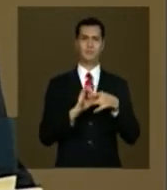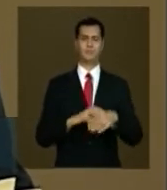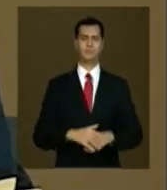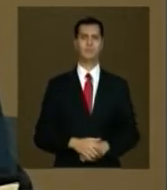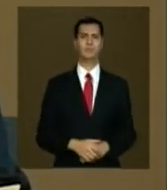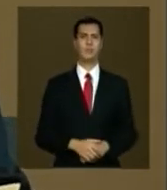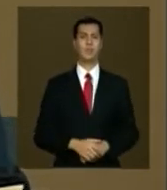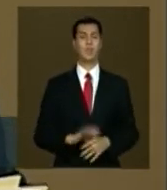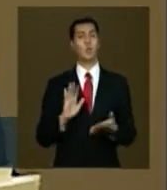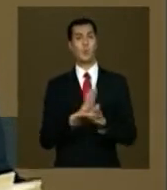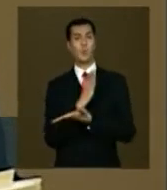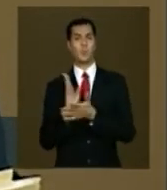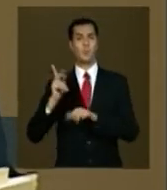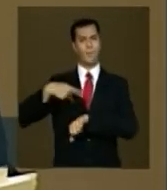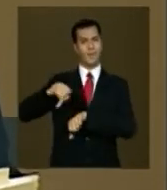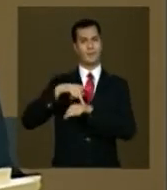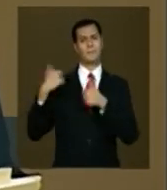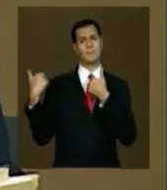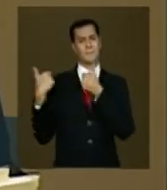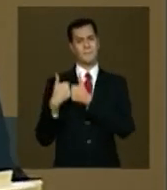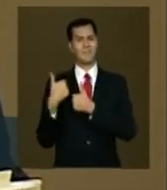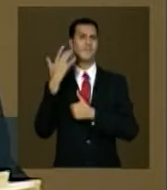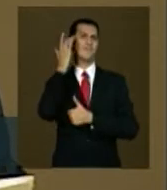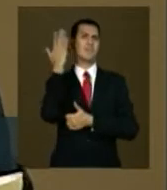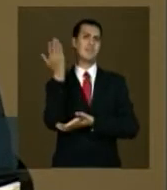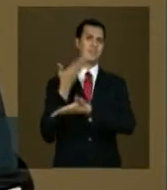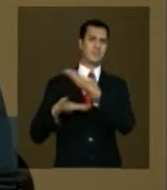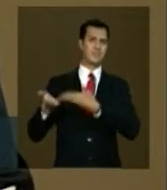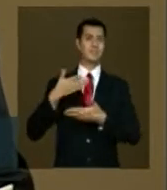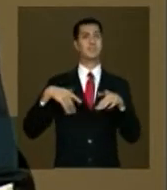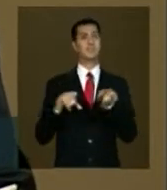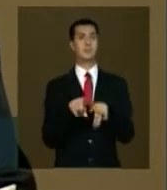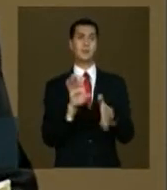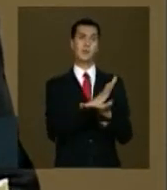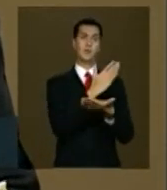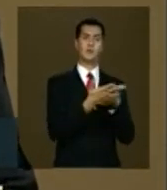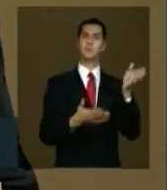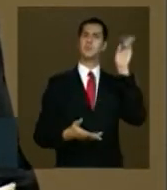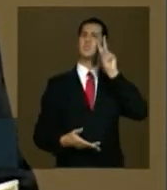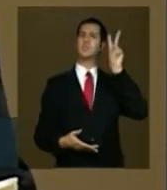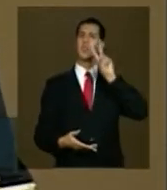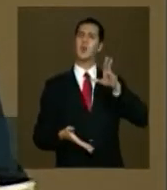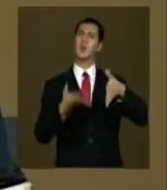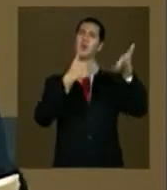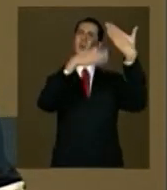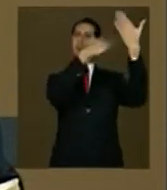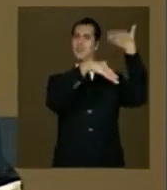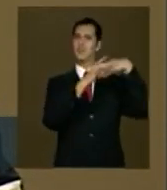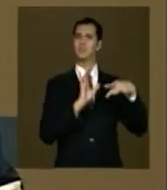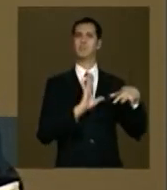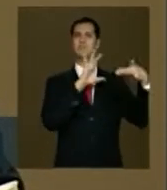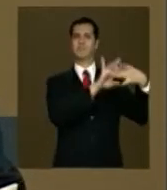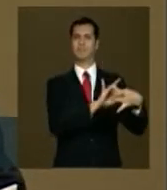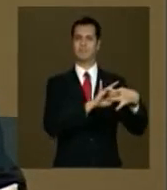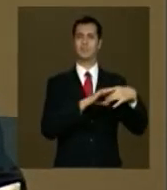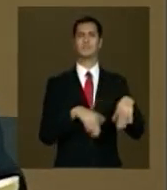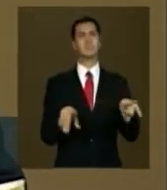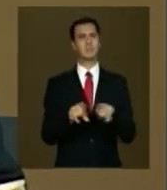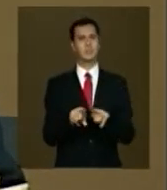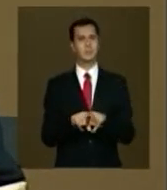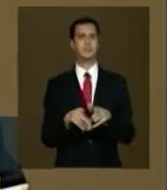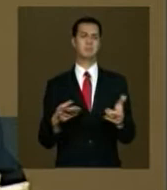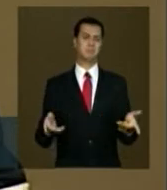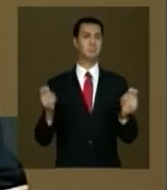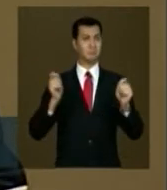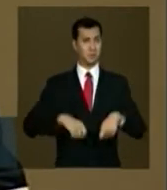proximidade geográfica seja pela história ou mesmo por tantas afinidades culturais eh queremos e desejo que nessa acolhida no